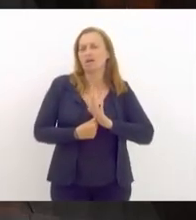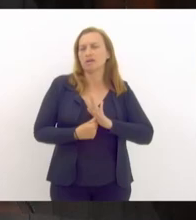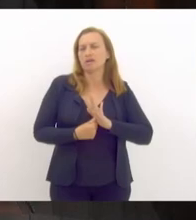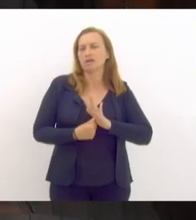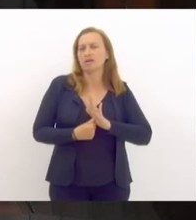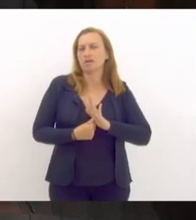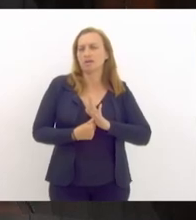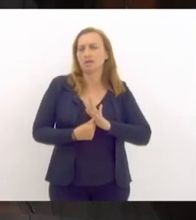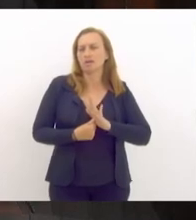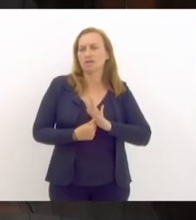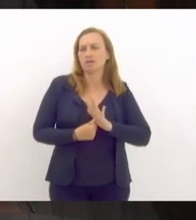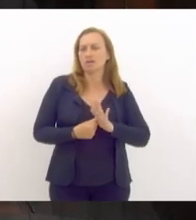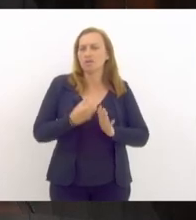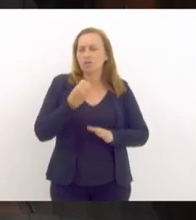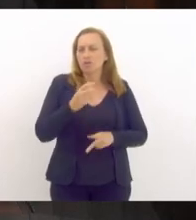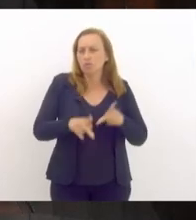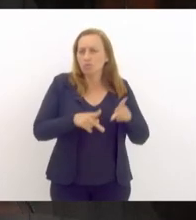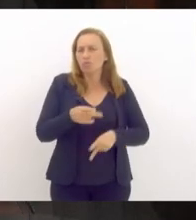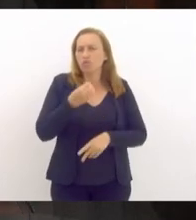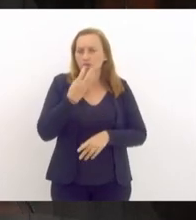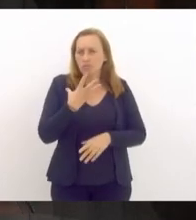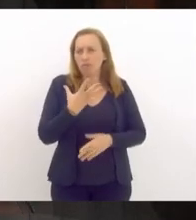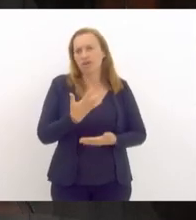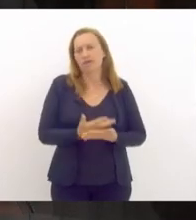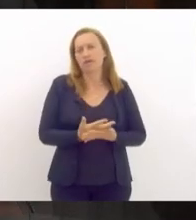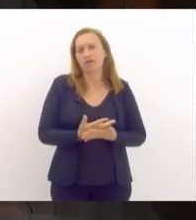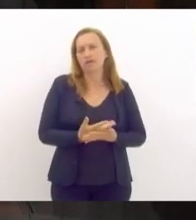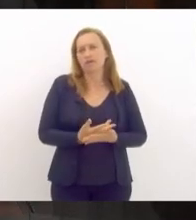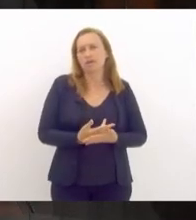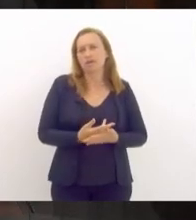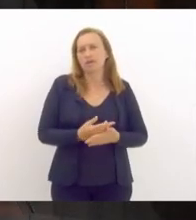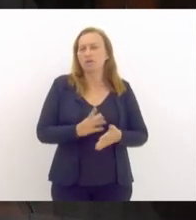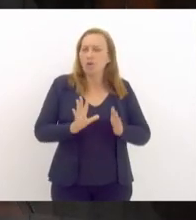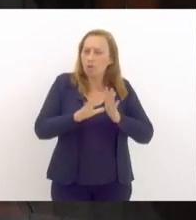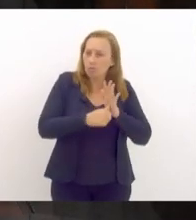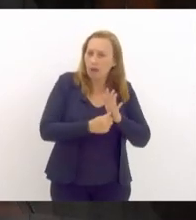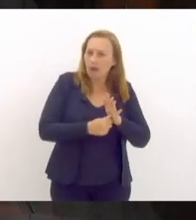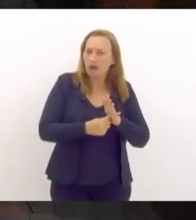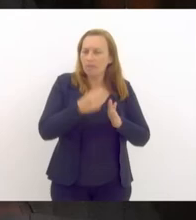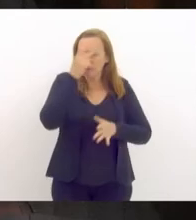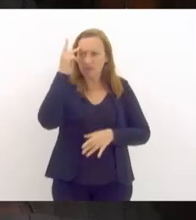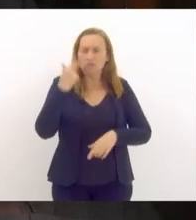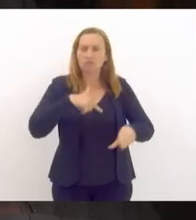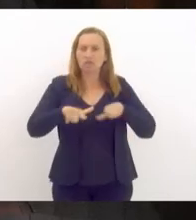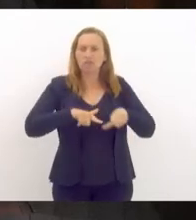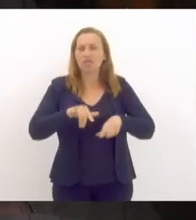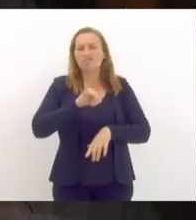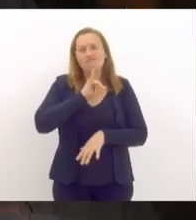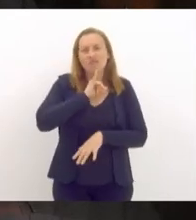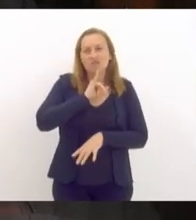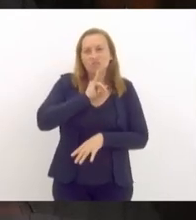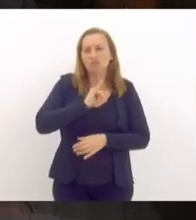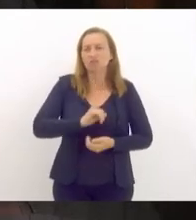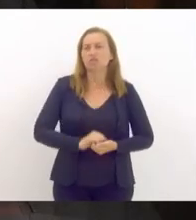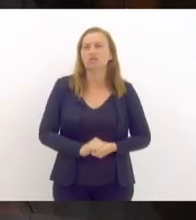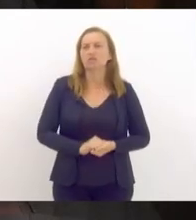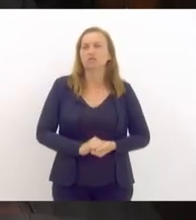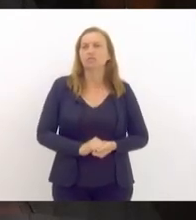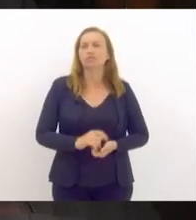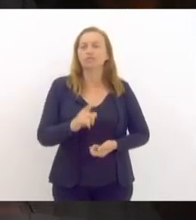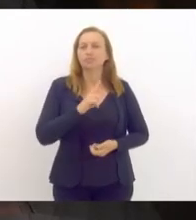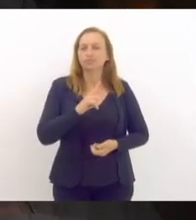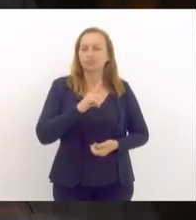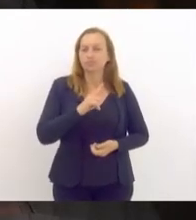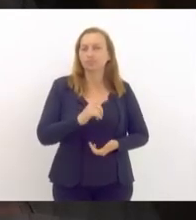roubar mercadoria do Trabalhador do Trabalhador infelizmente nós temos